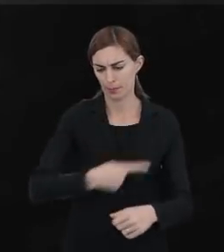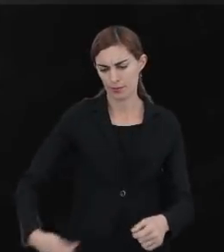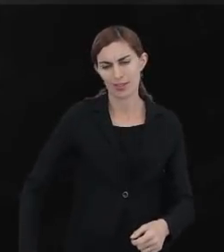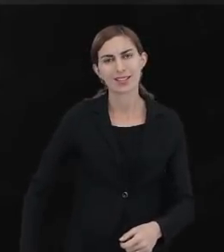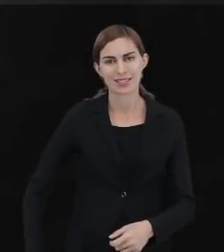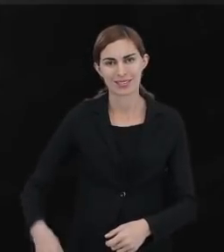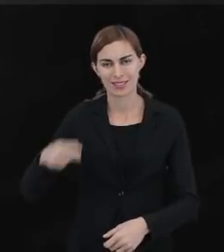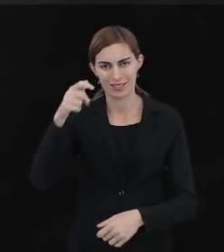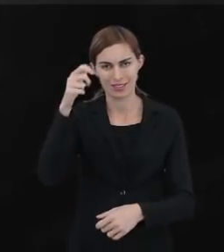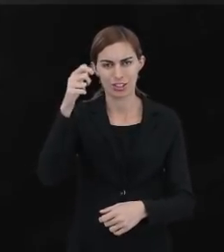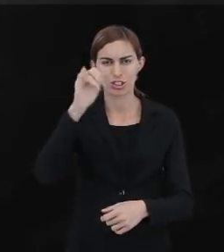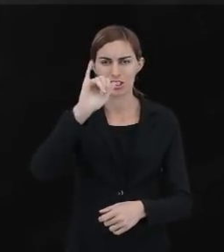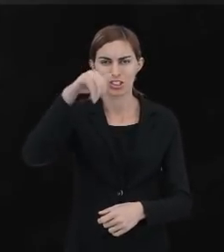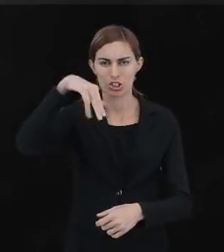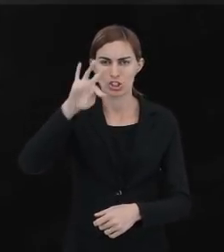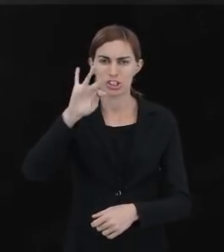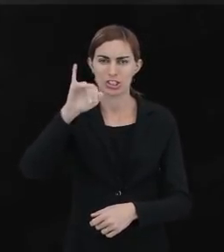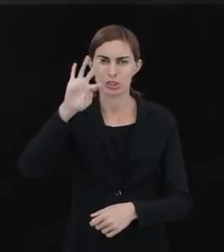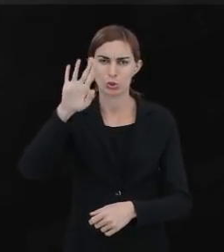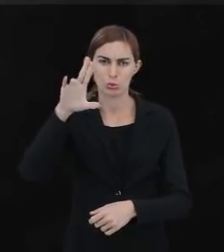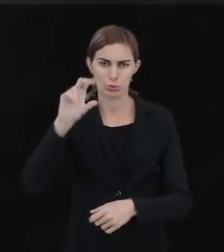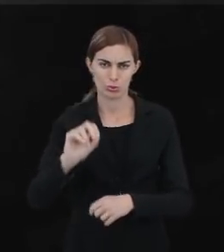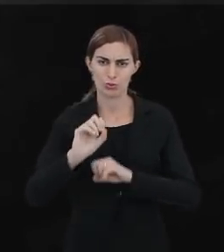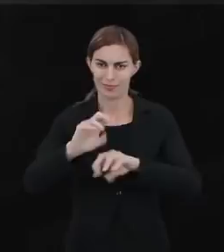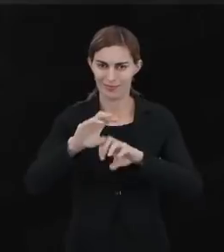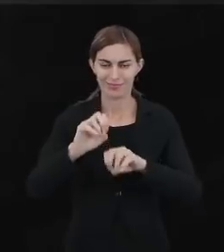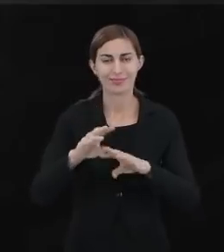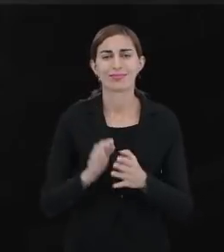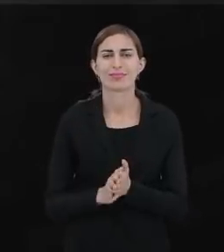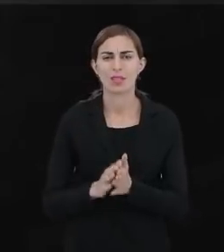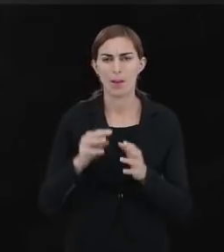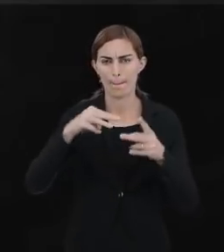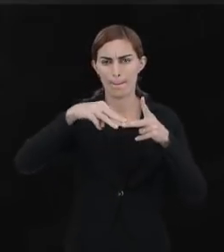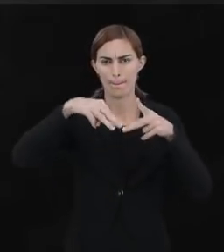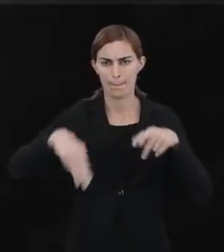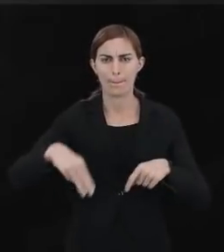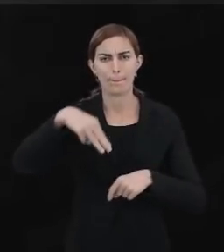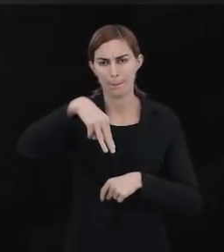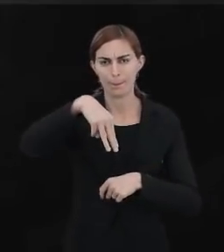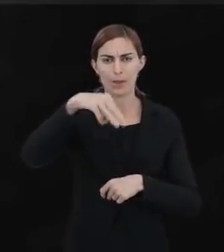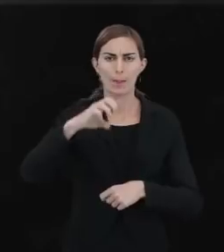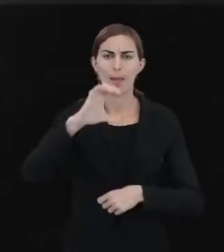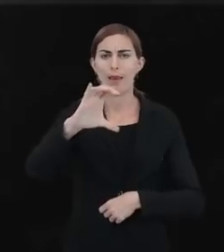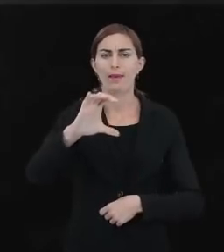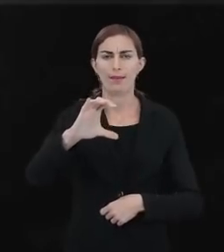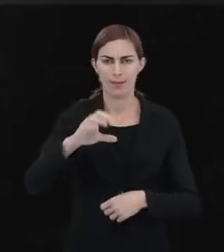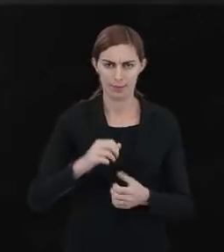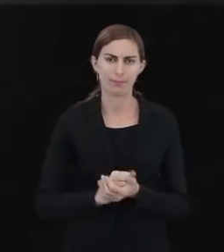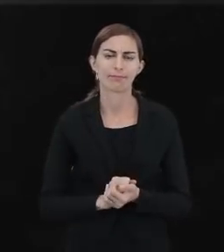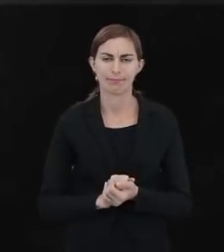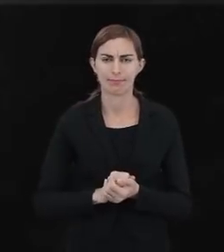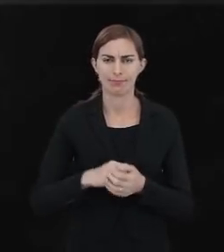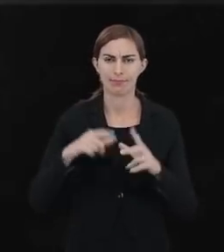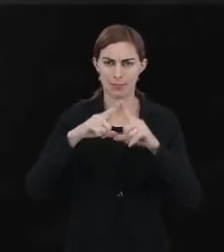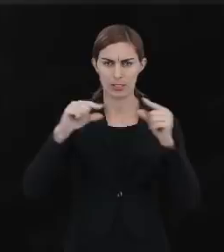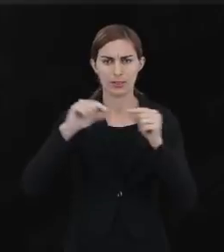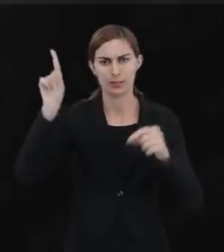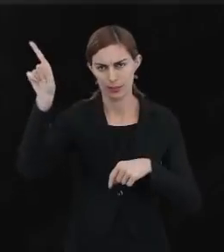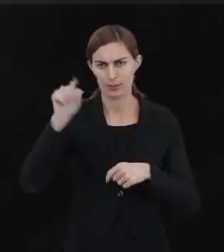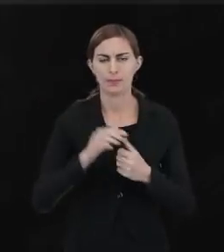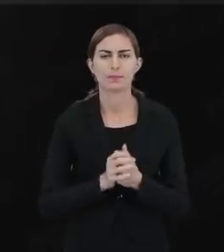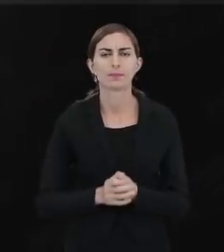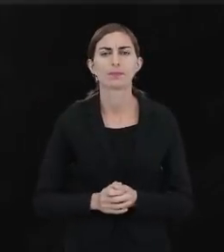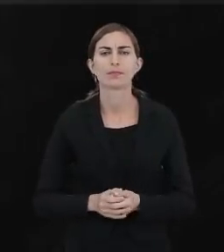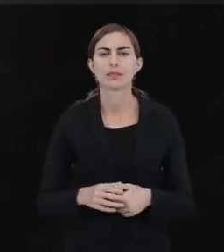nacional de estudos e pesquisas educacionais inep do ministério da educação trazer professora malvina conversa